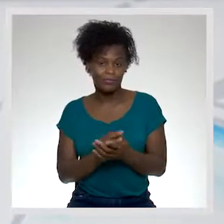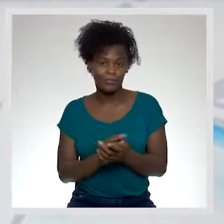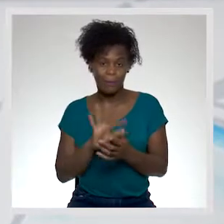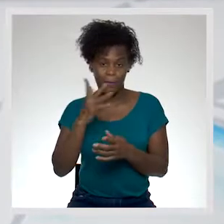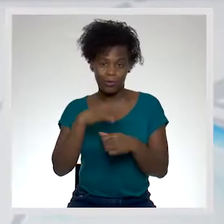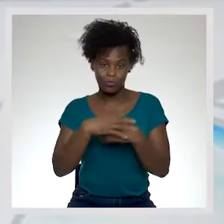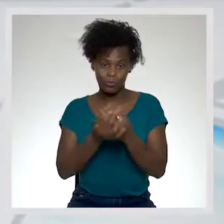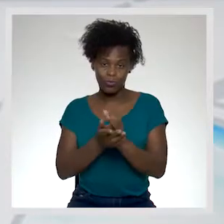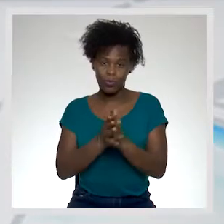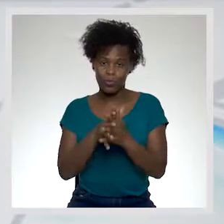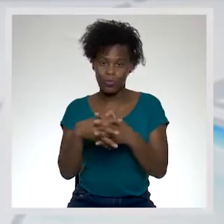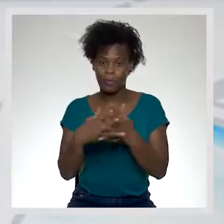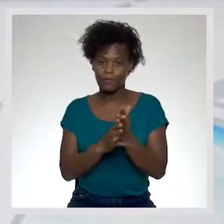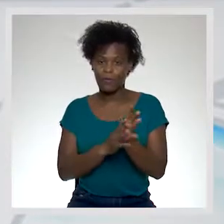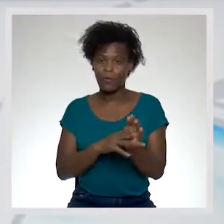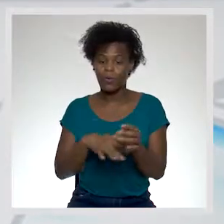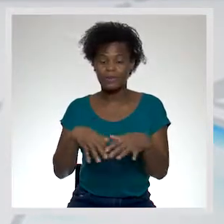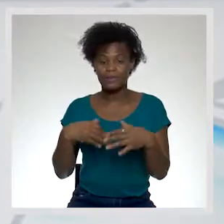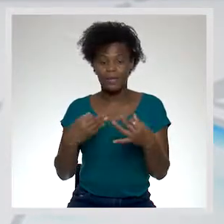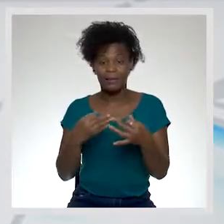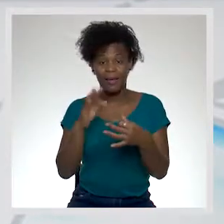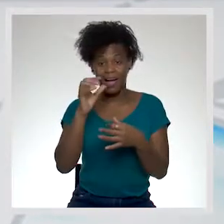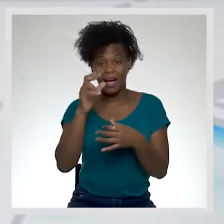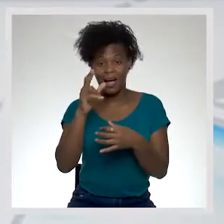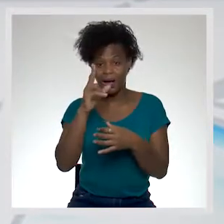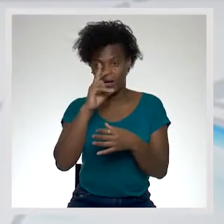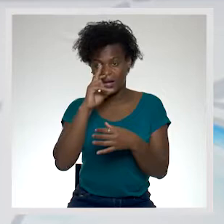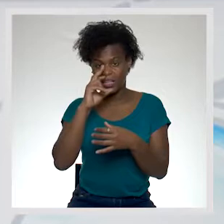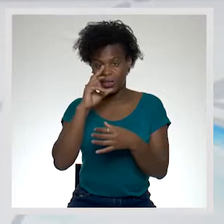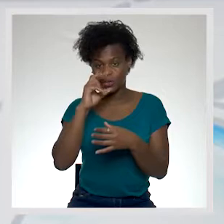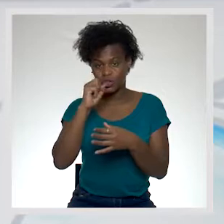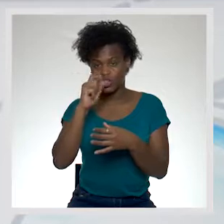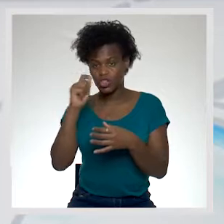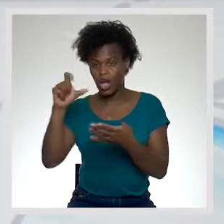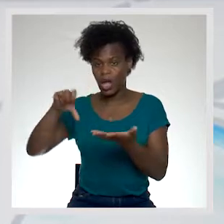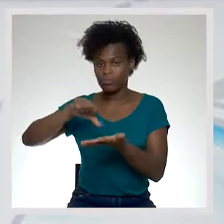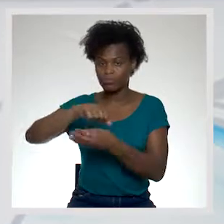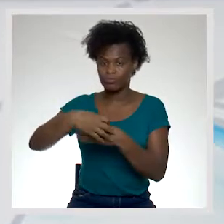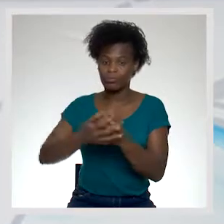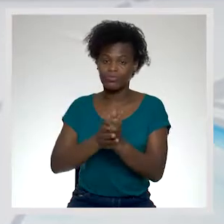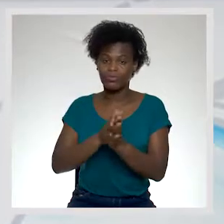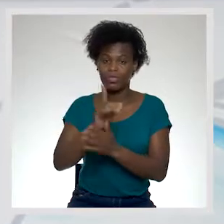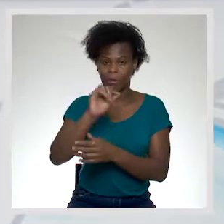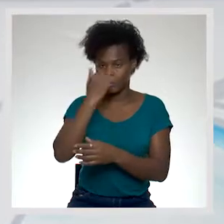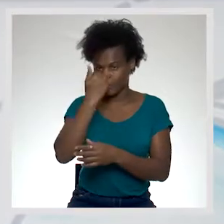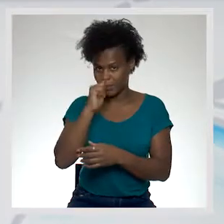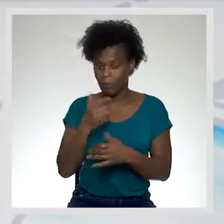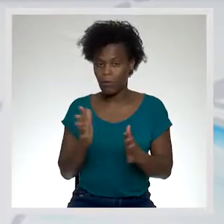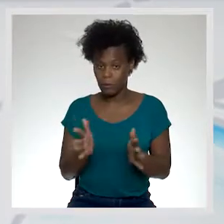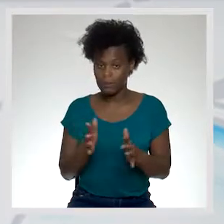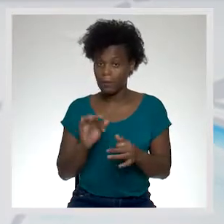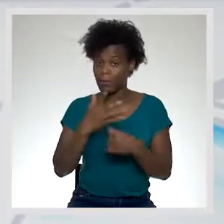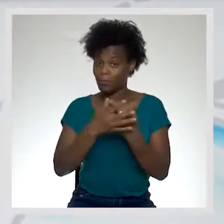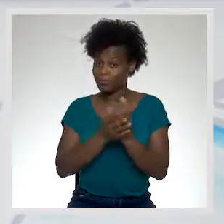Lave as mãos, utilize álcool e gel e também sabão. Lavem bem